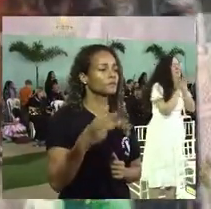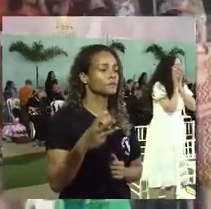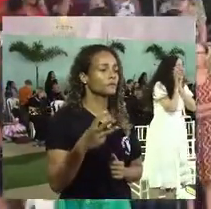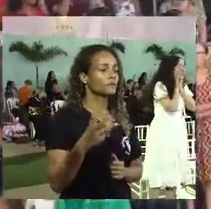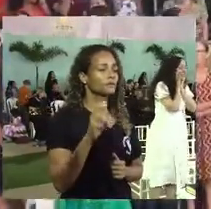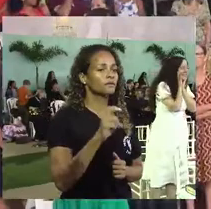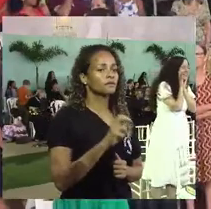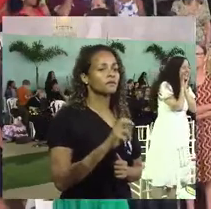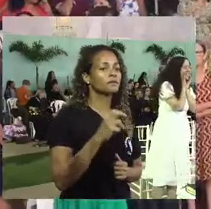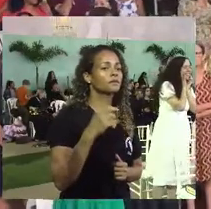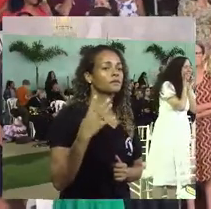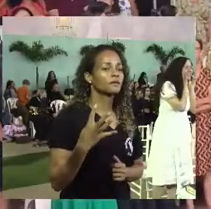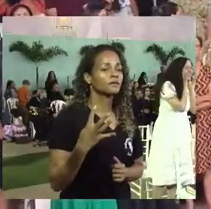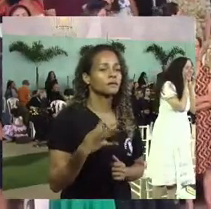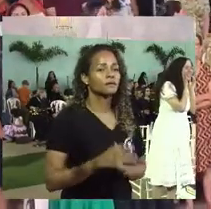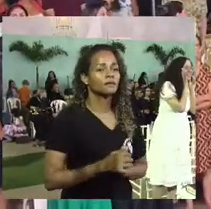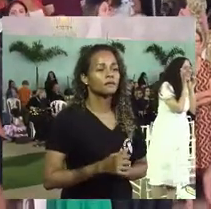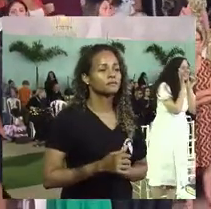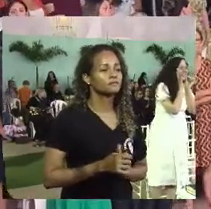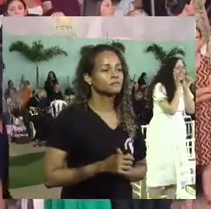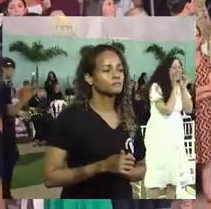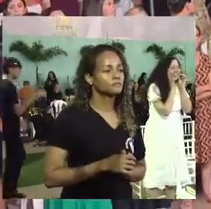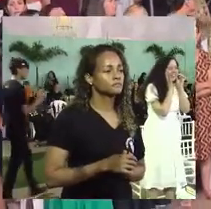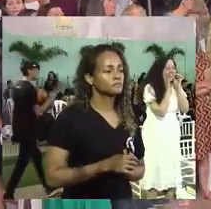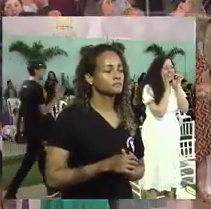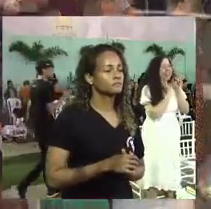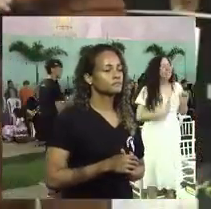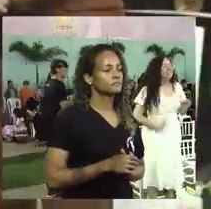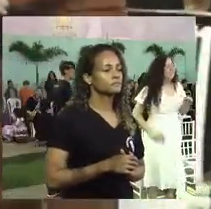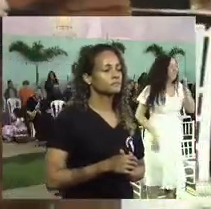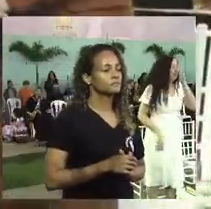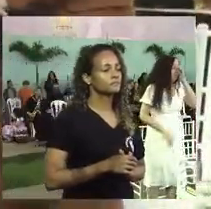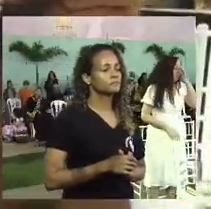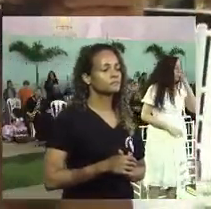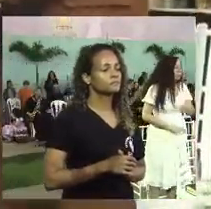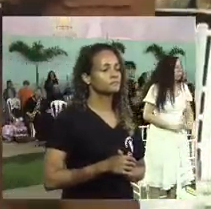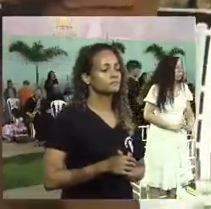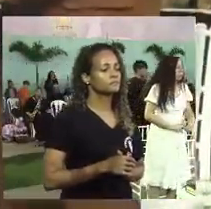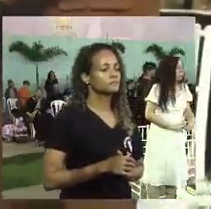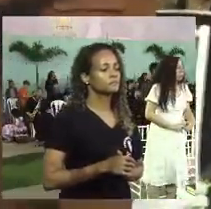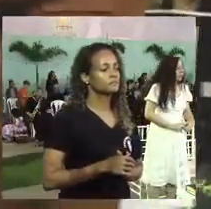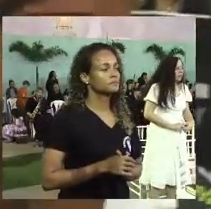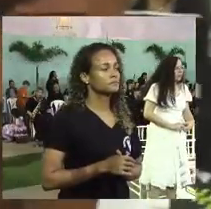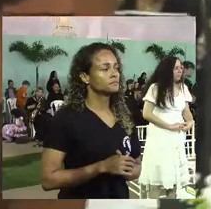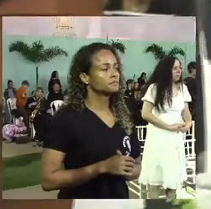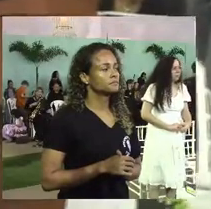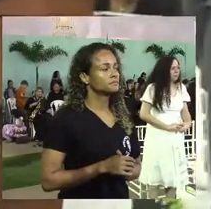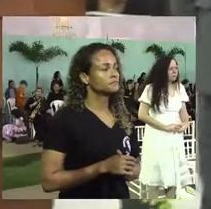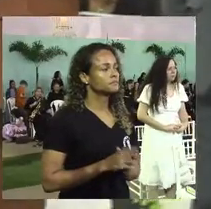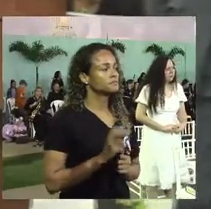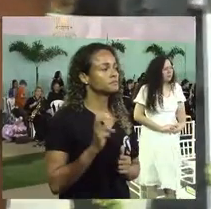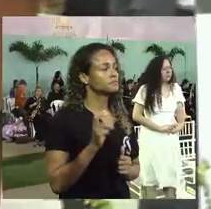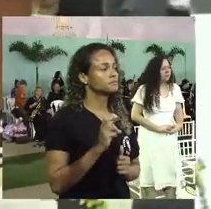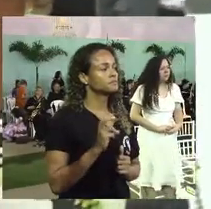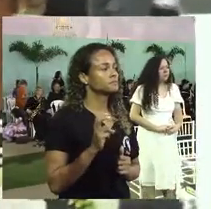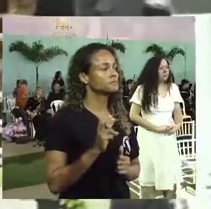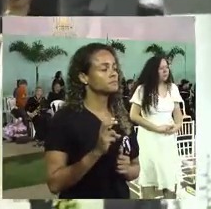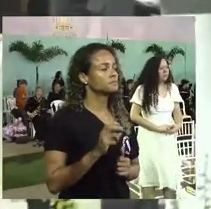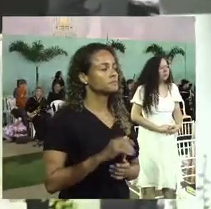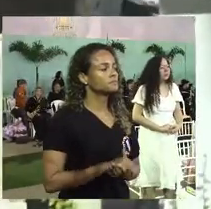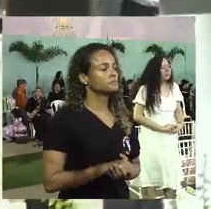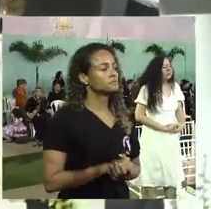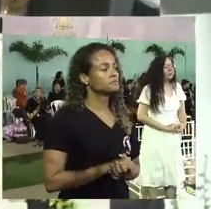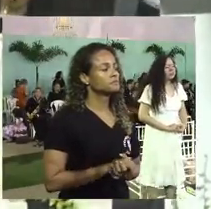54 Vinde a minhas criancinhas porque nós Tais horríveis do céu tá lá 55 almas chegando